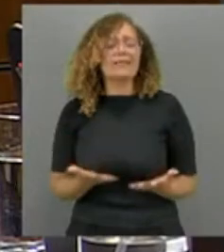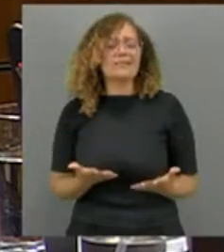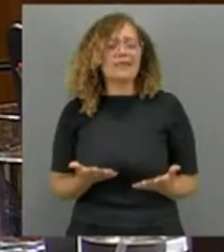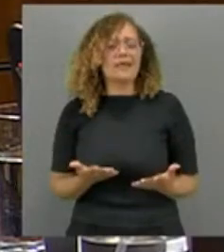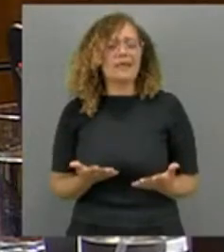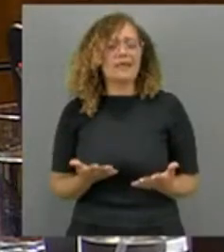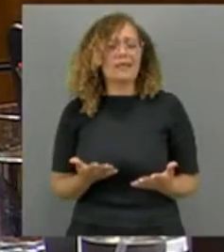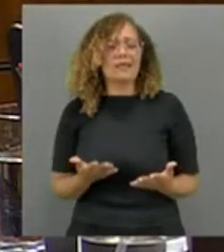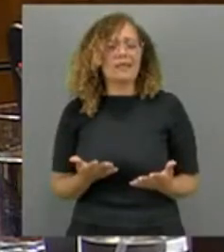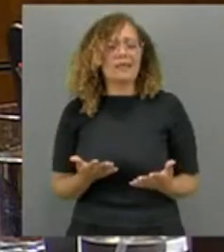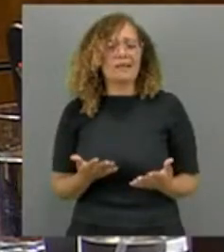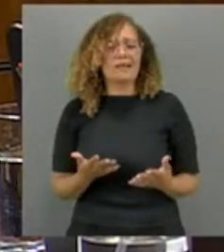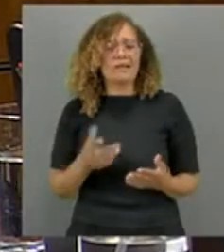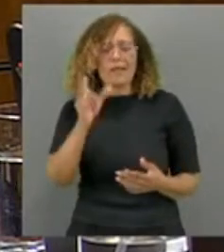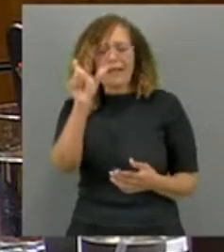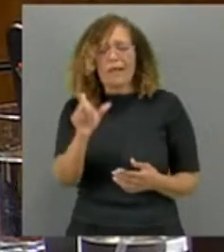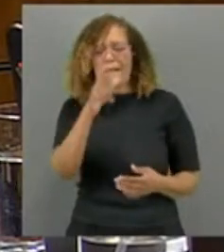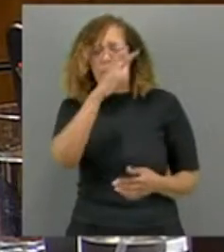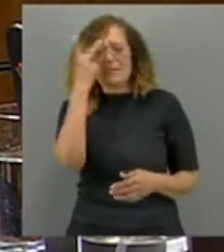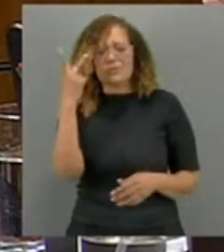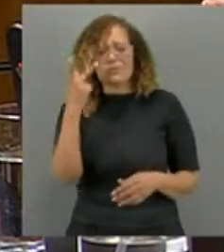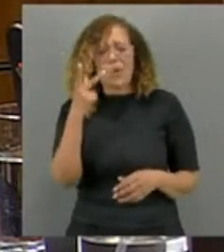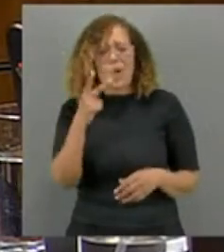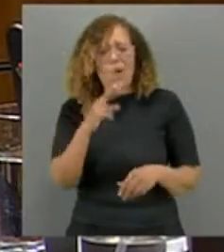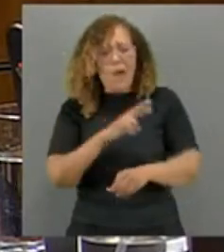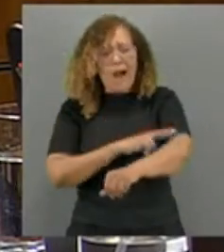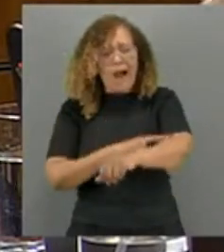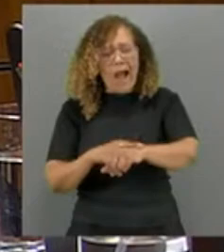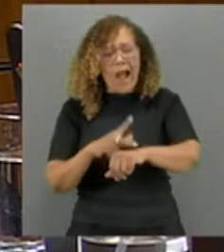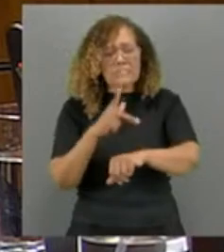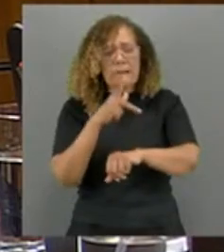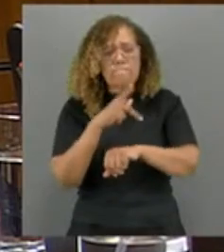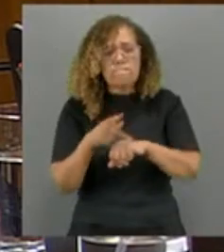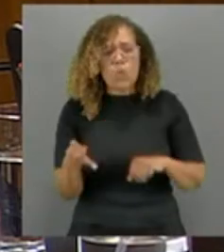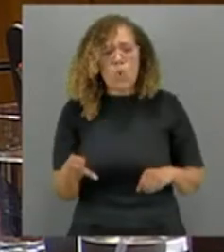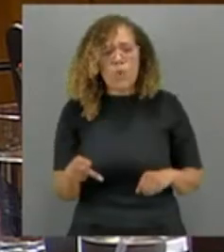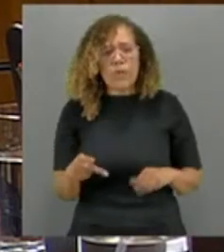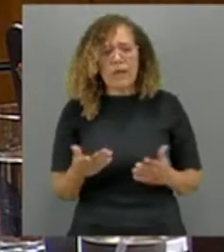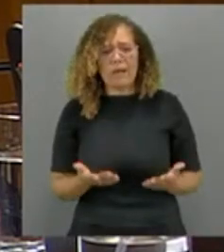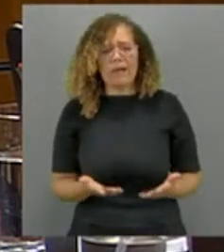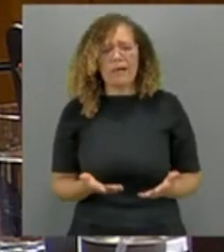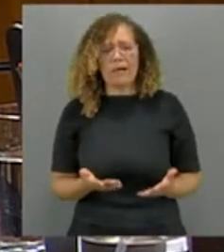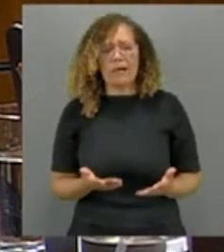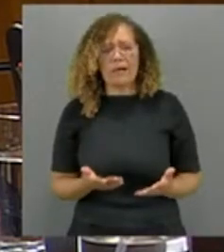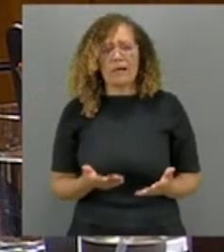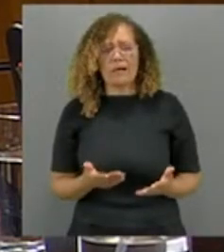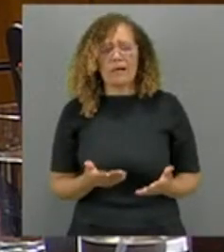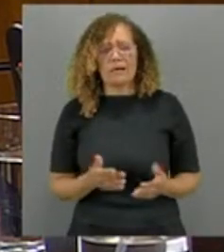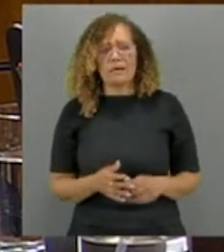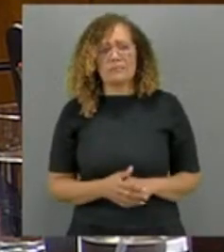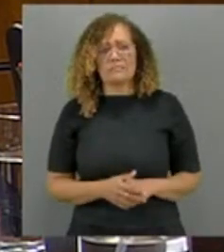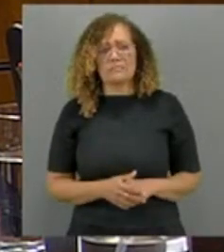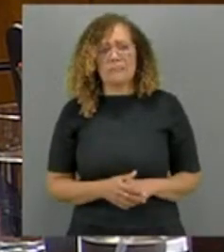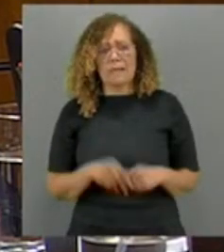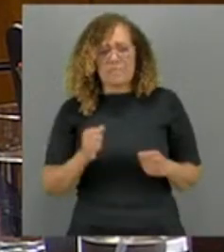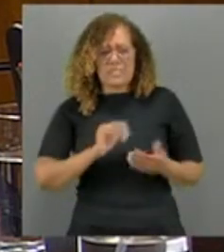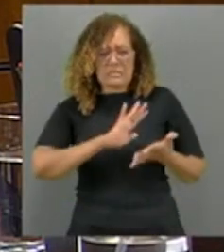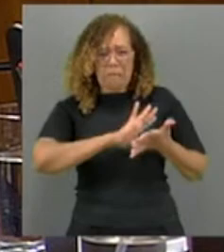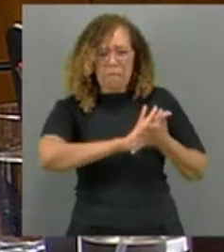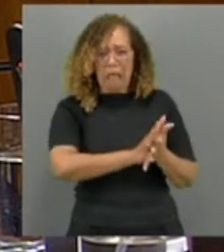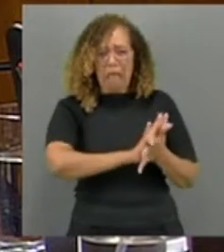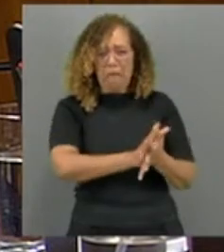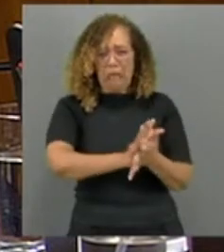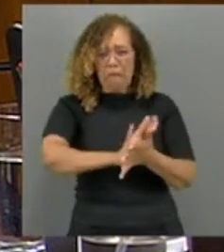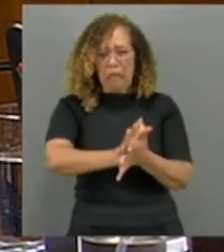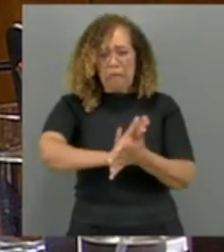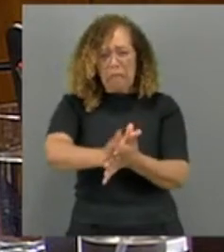que os seres humanos precisam ser estereotipados e rotulados, como se fossem colocados em uma